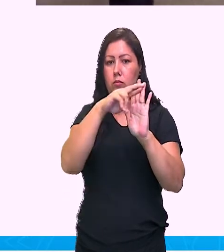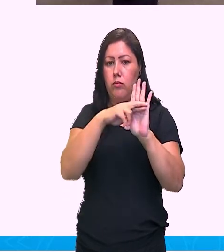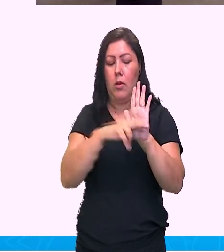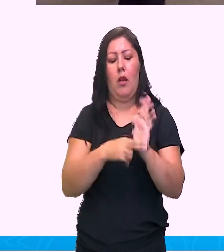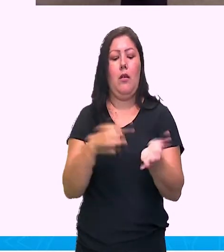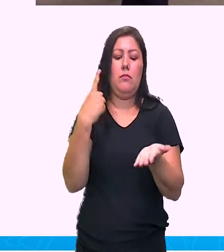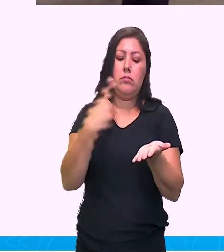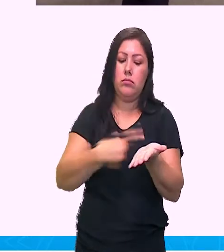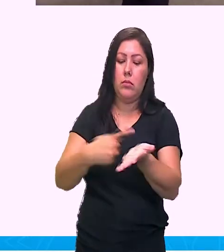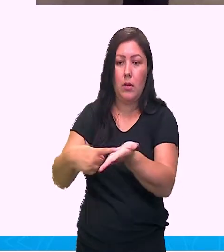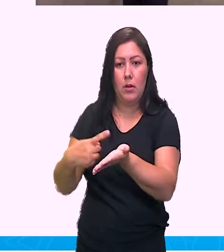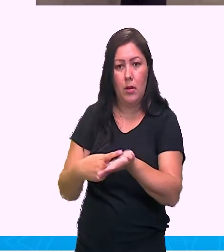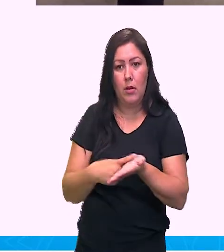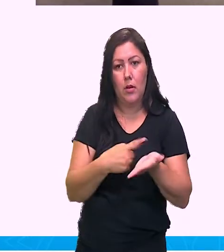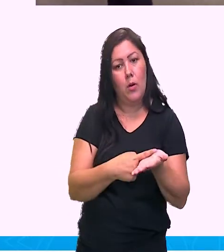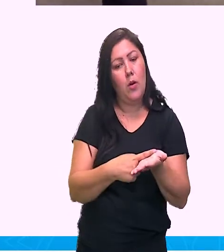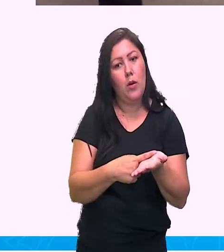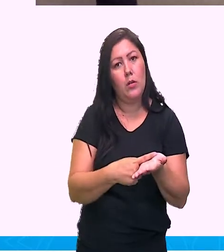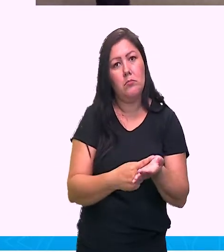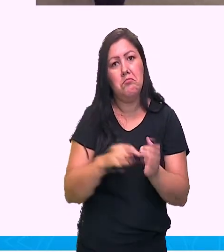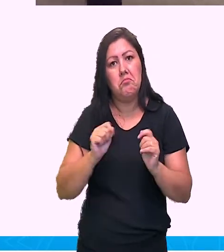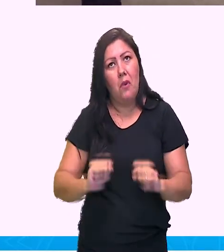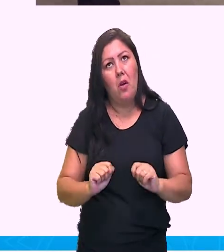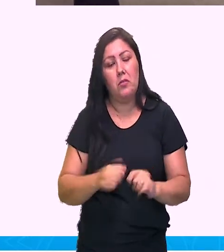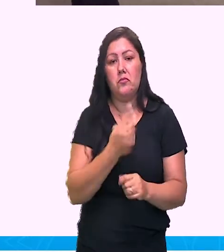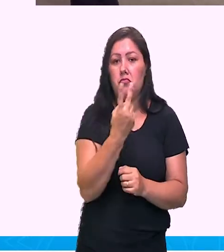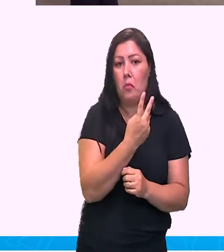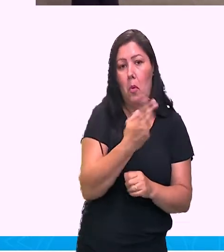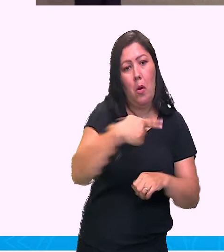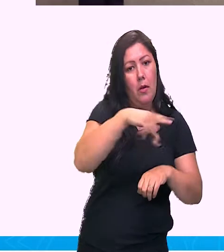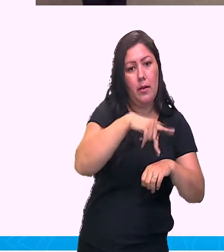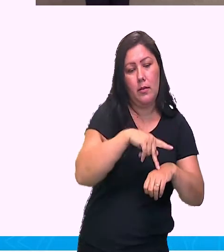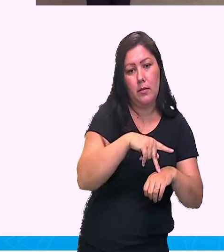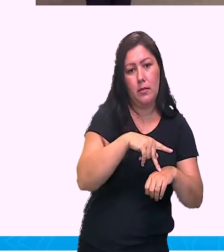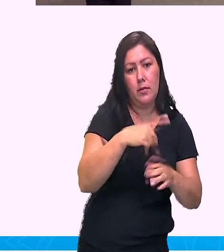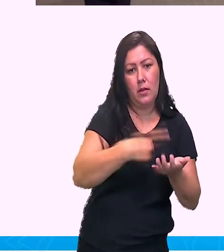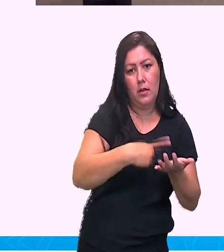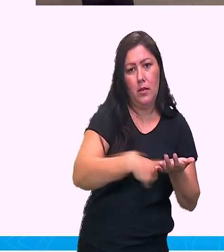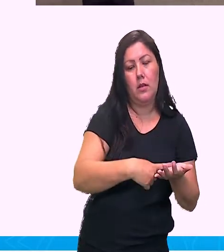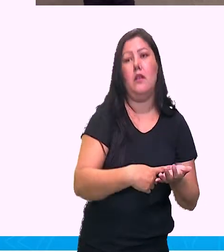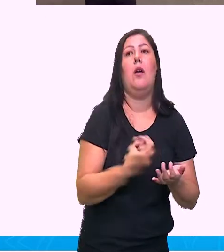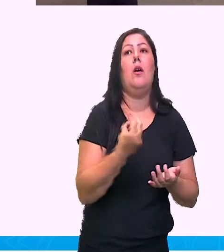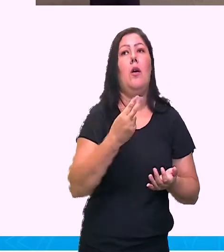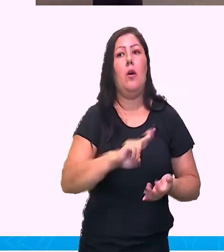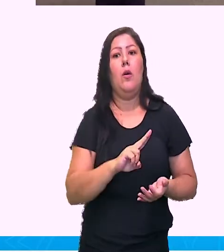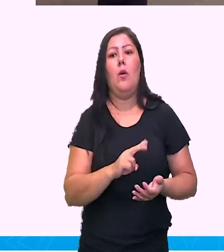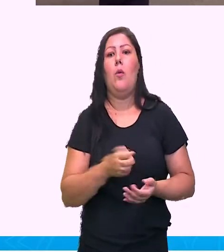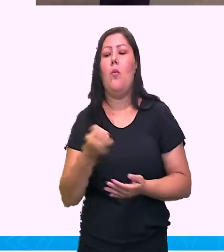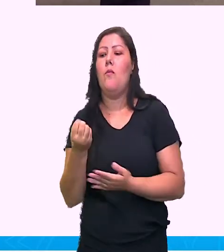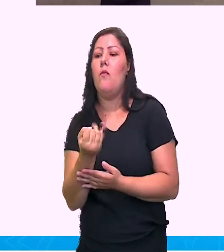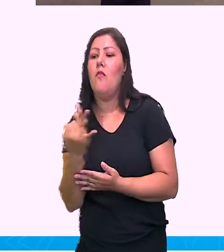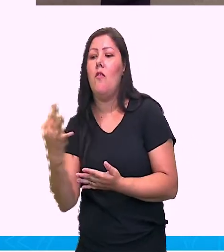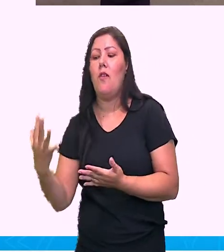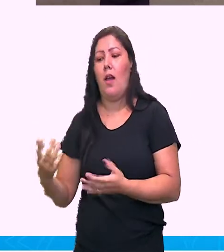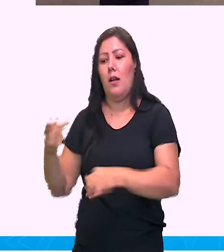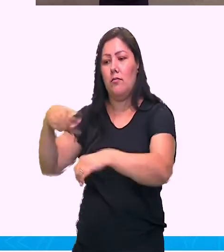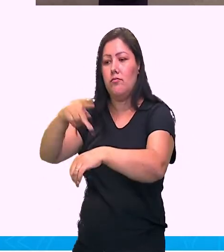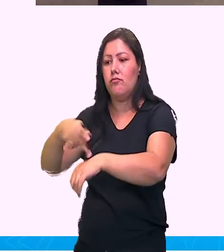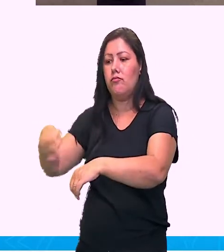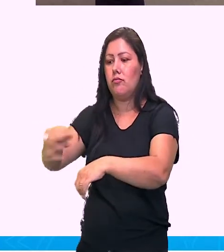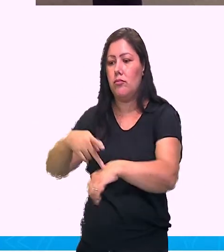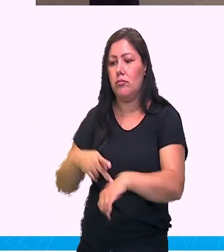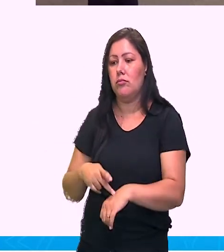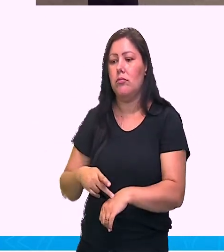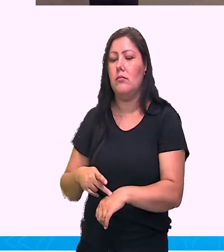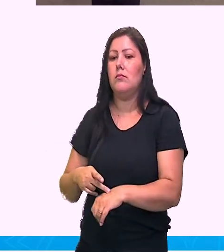ser bilaterais ou multilaterais. Podem ser entre um país e